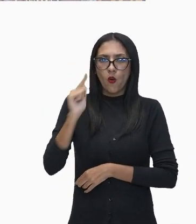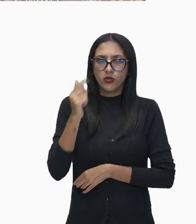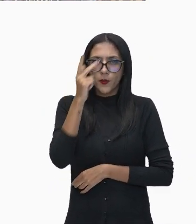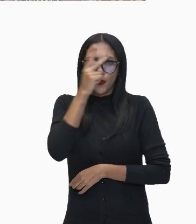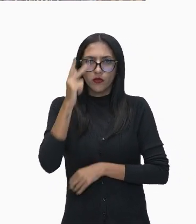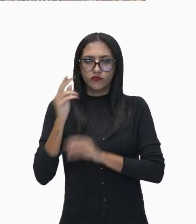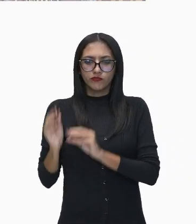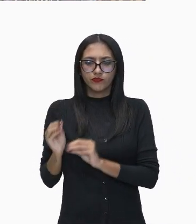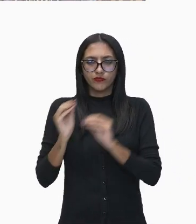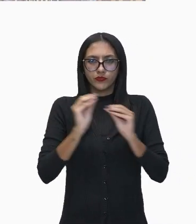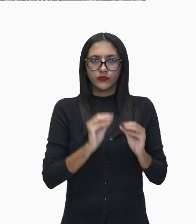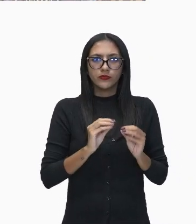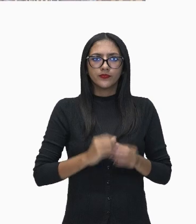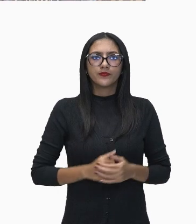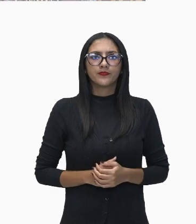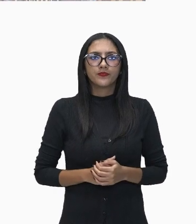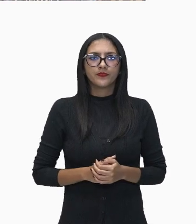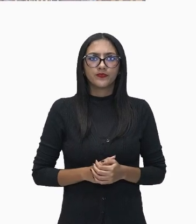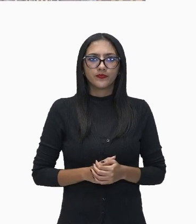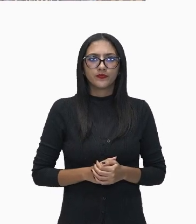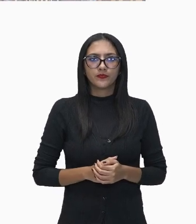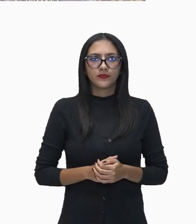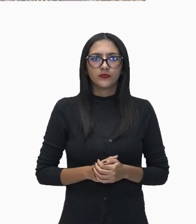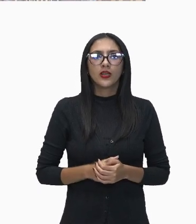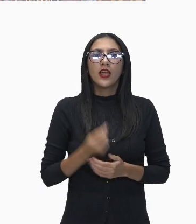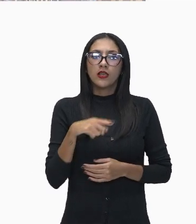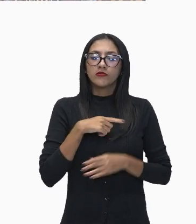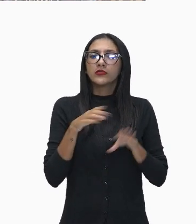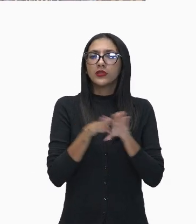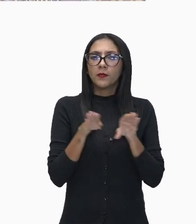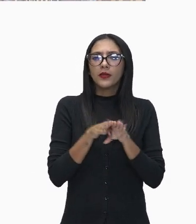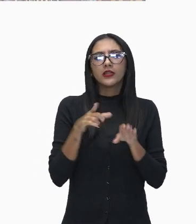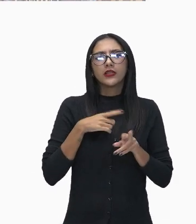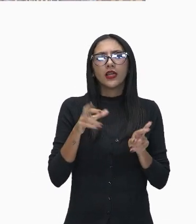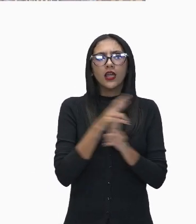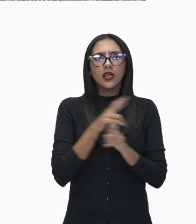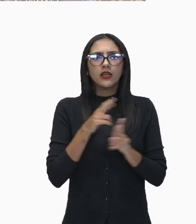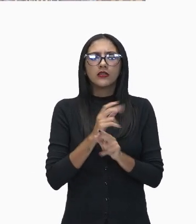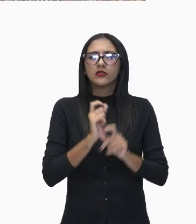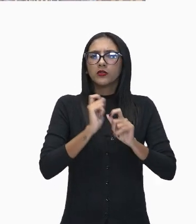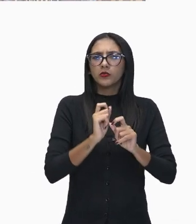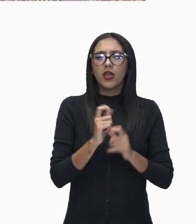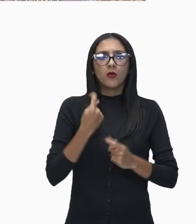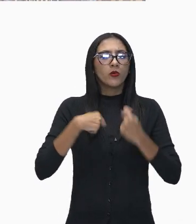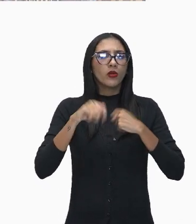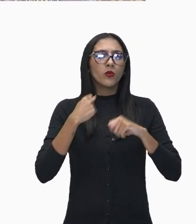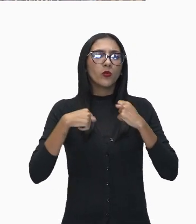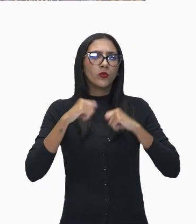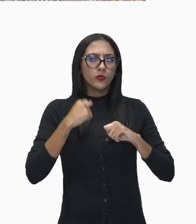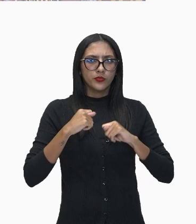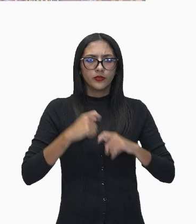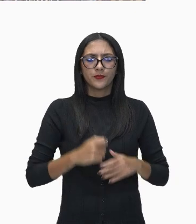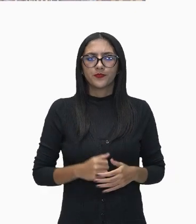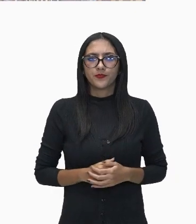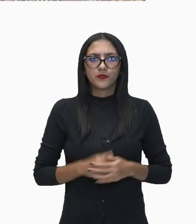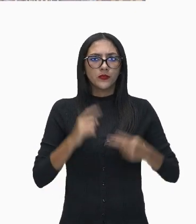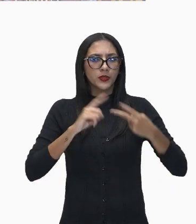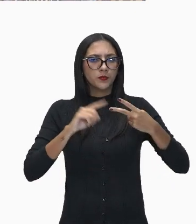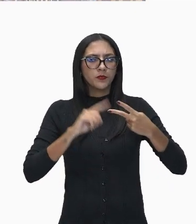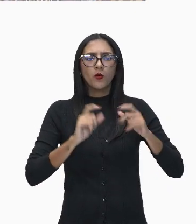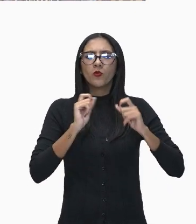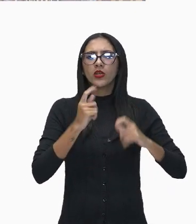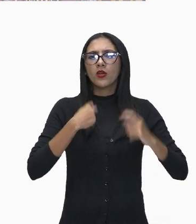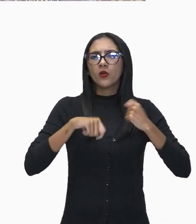gente poderia chamar também de complexidade econômica. O que seria a complexidade econômica? Justamente